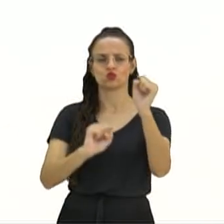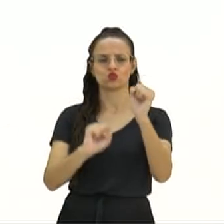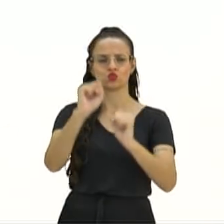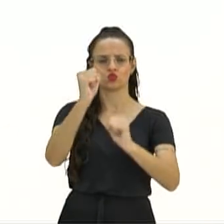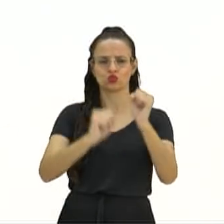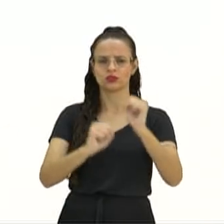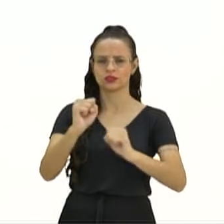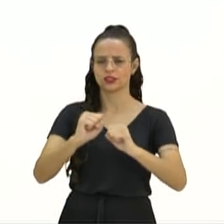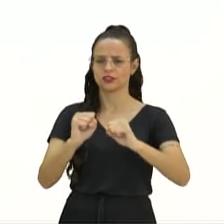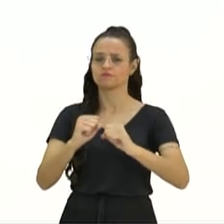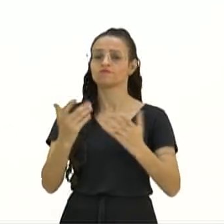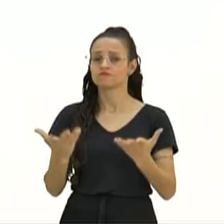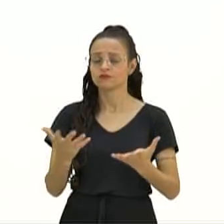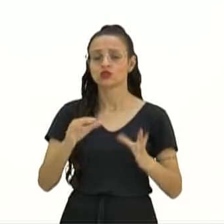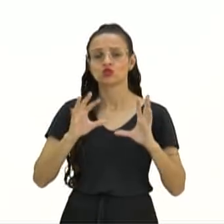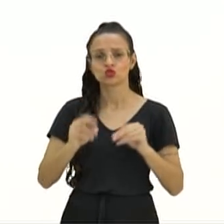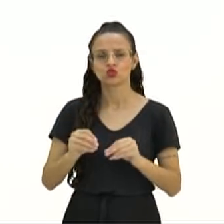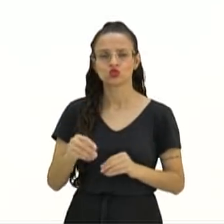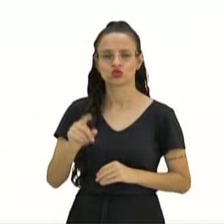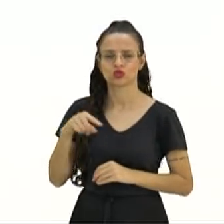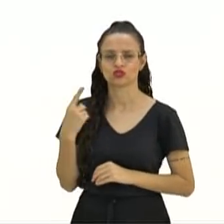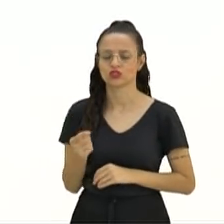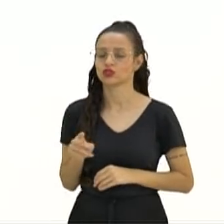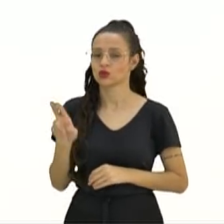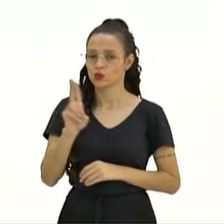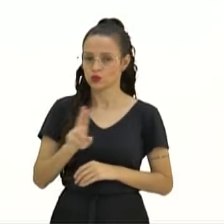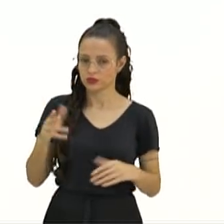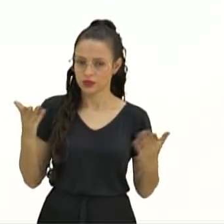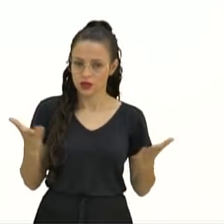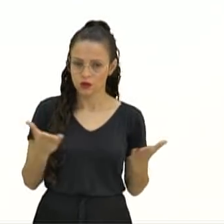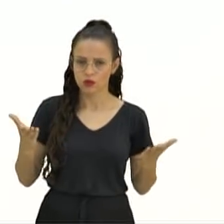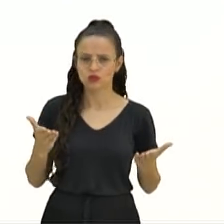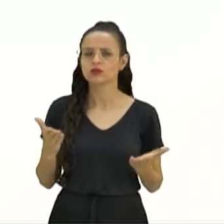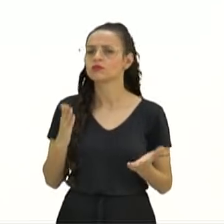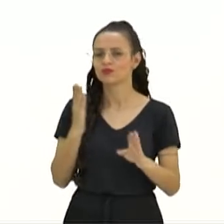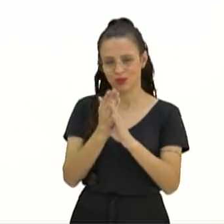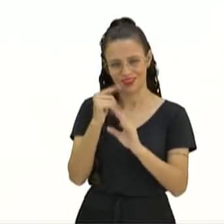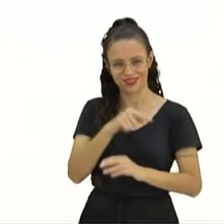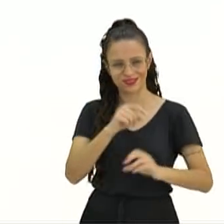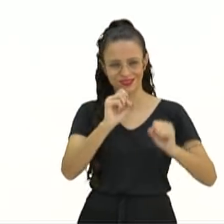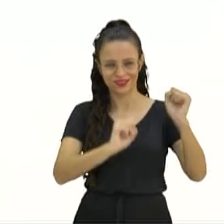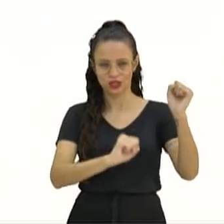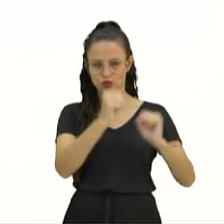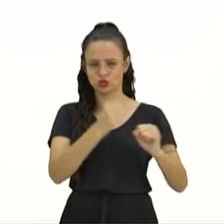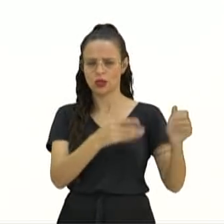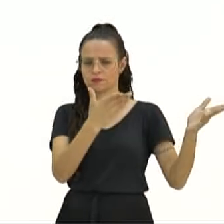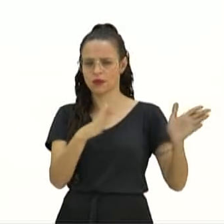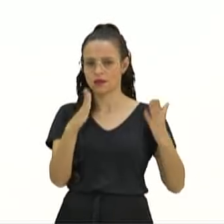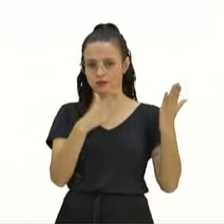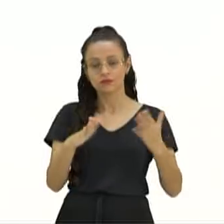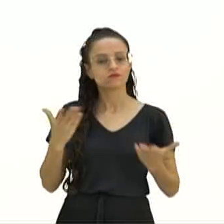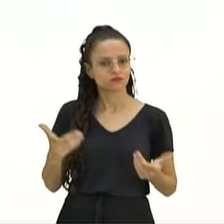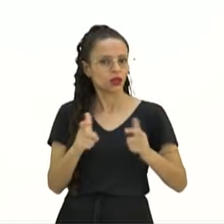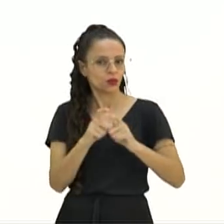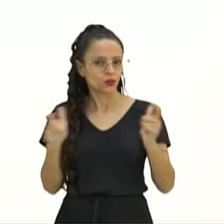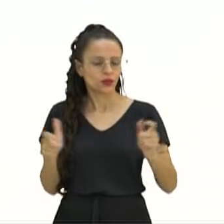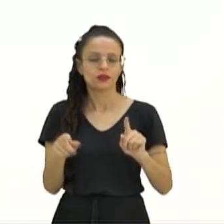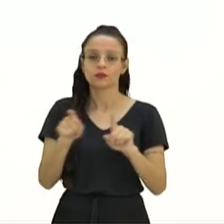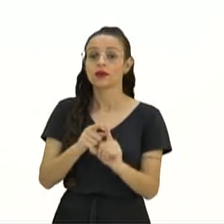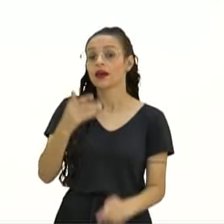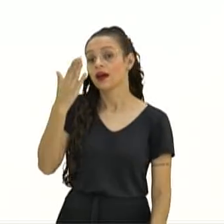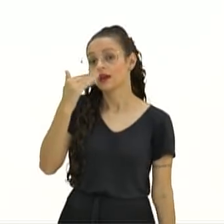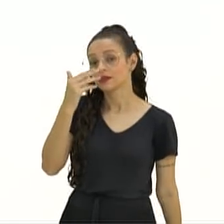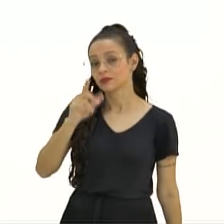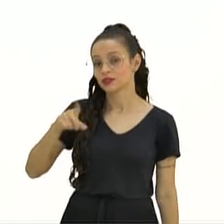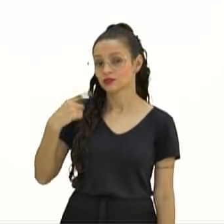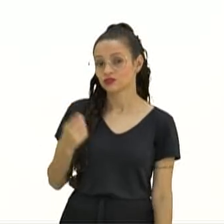das fábricas. Tudo que nós consumimos hoje, de modo geral, vem da indústria. Grande parte, até mesmo dos alimentos